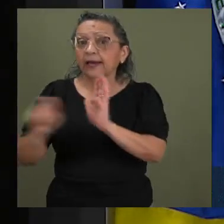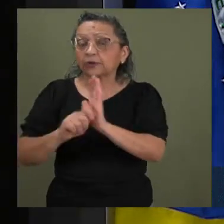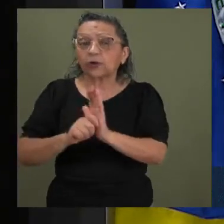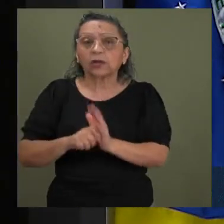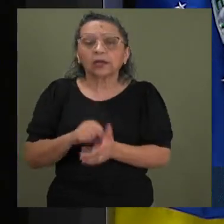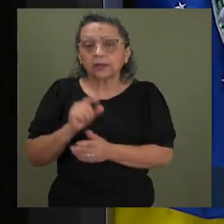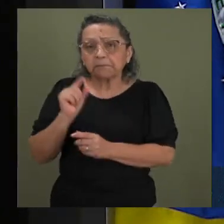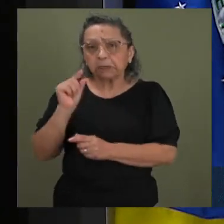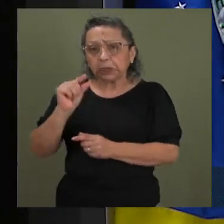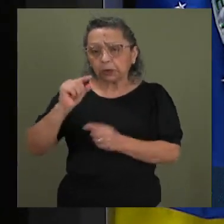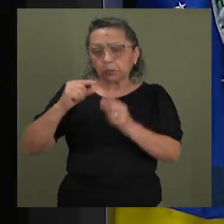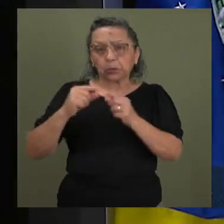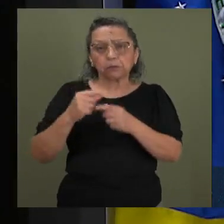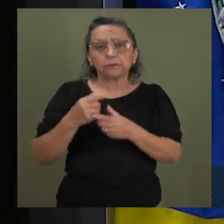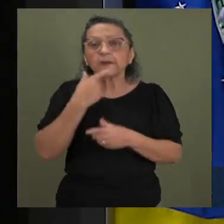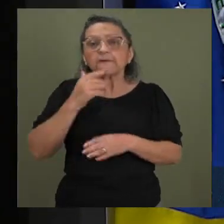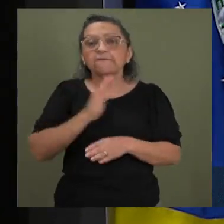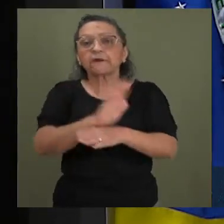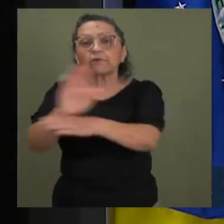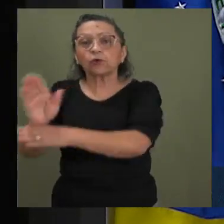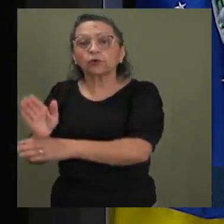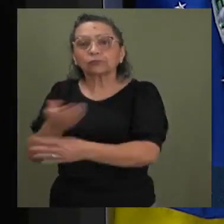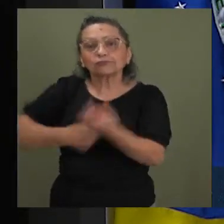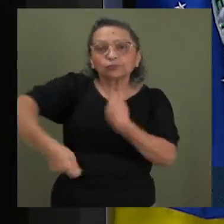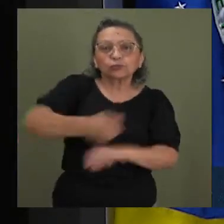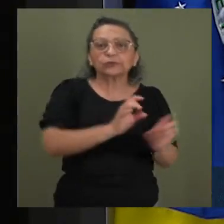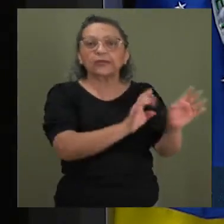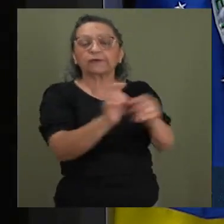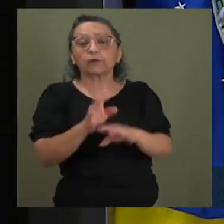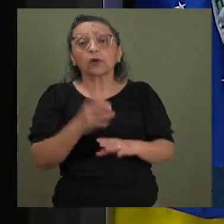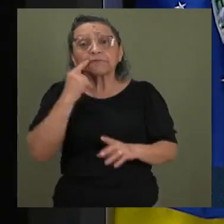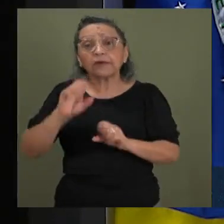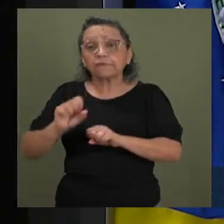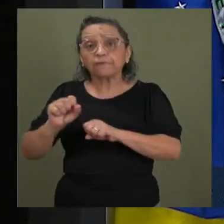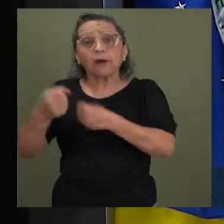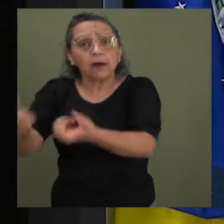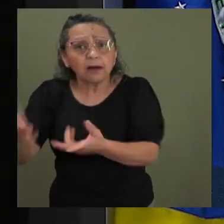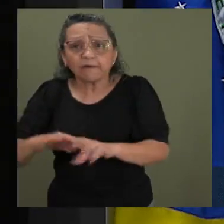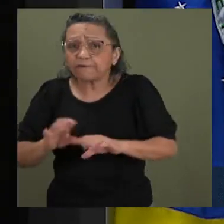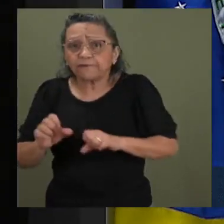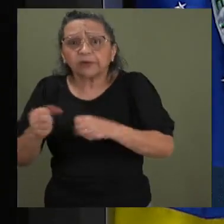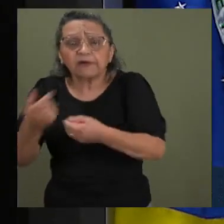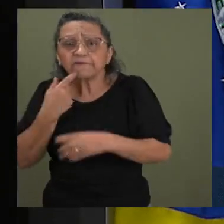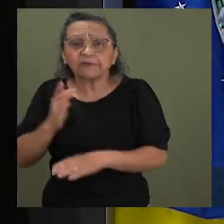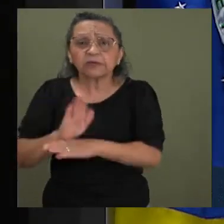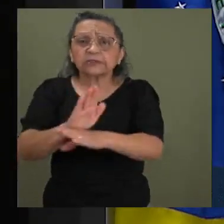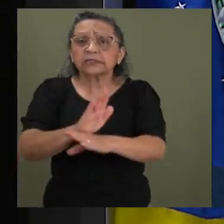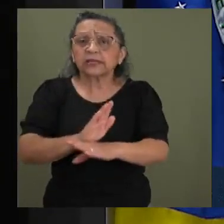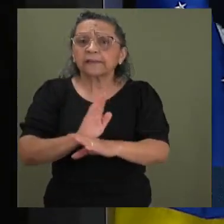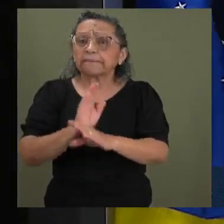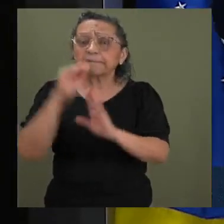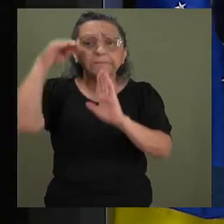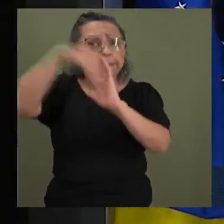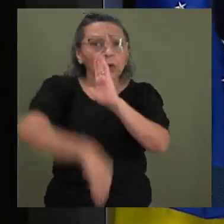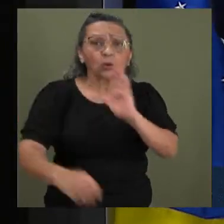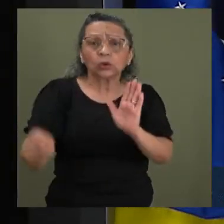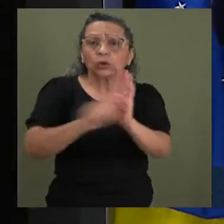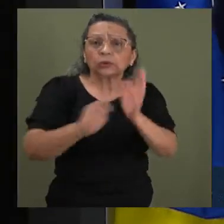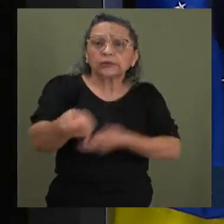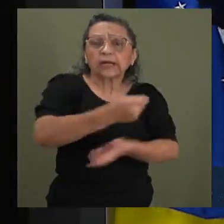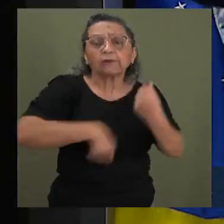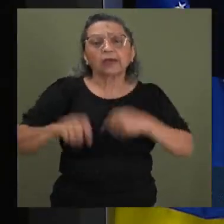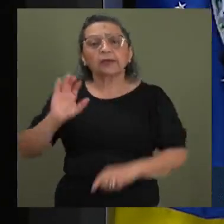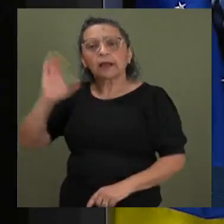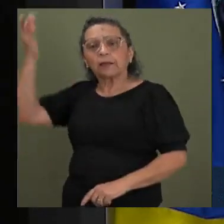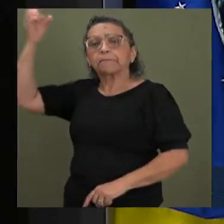pequenas quantidades em favor do tráfico? Você vai potencializar, você vai favorecer o tráfico com essa decisão